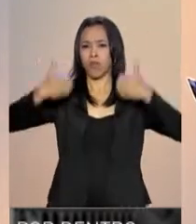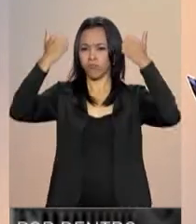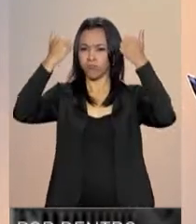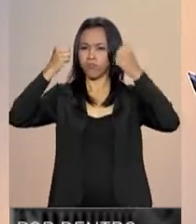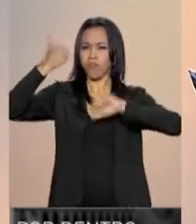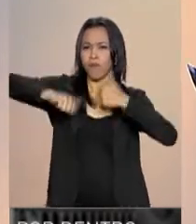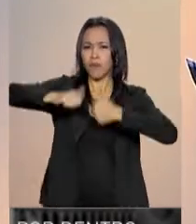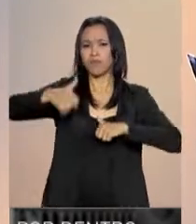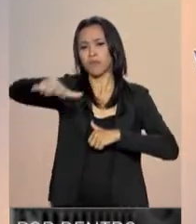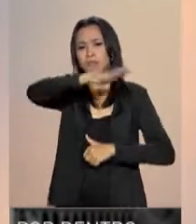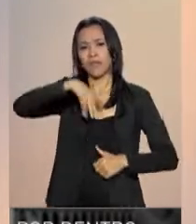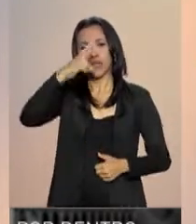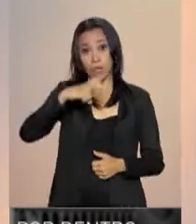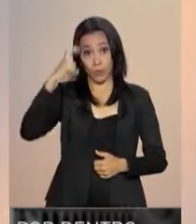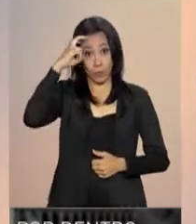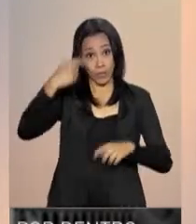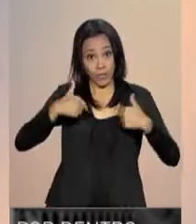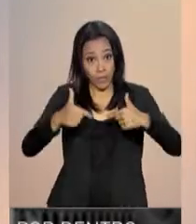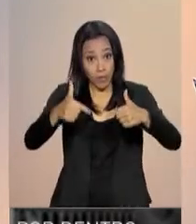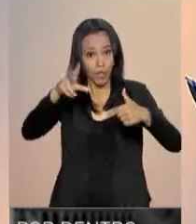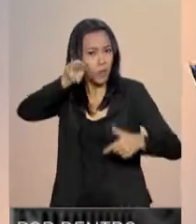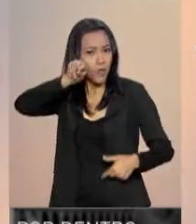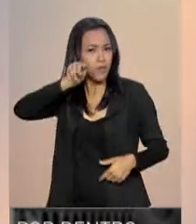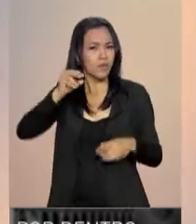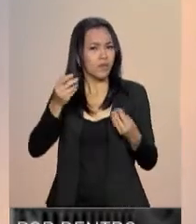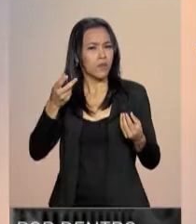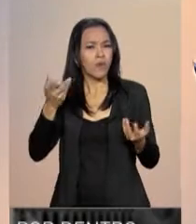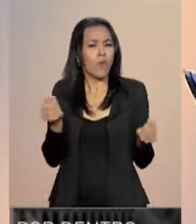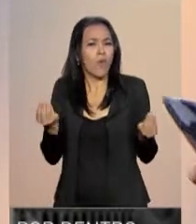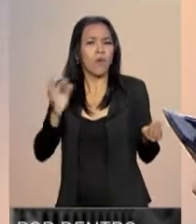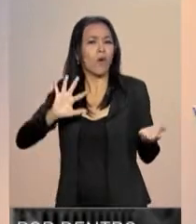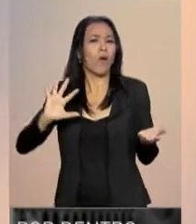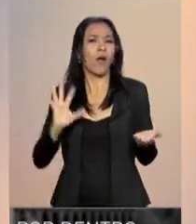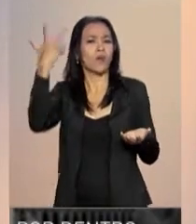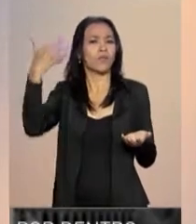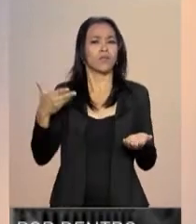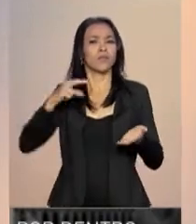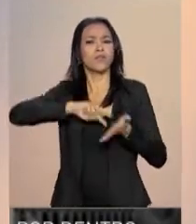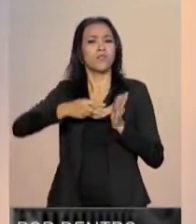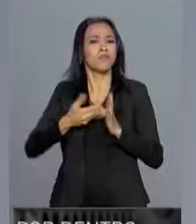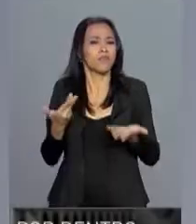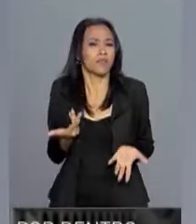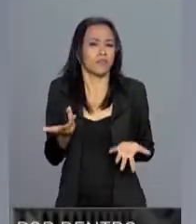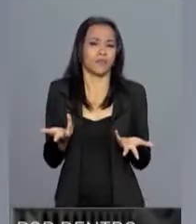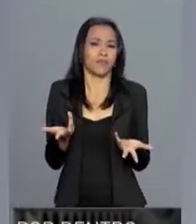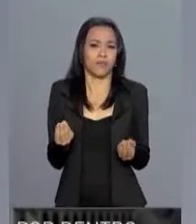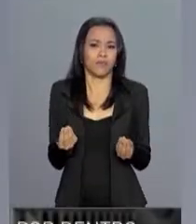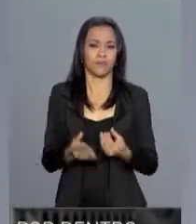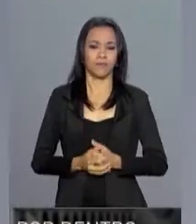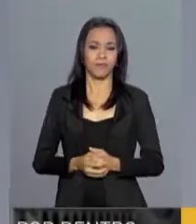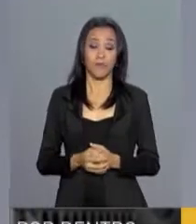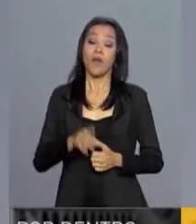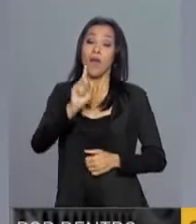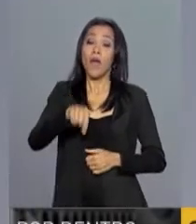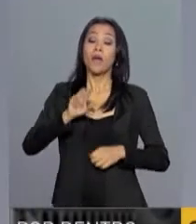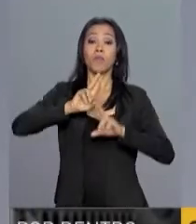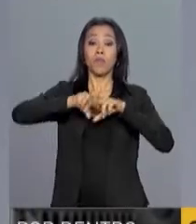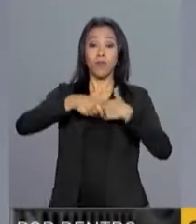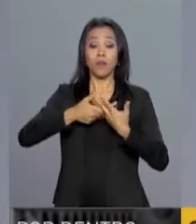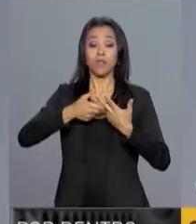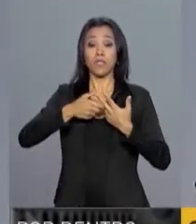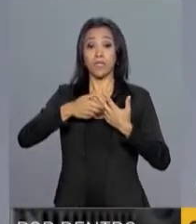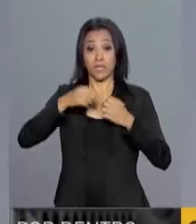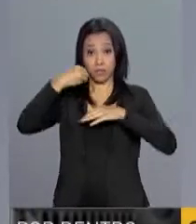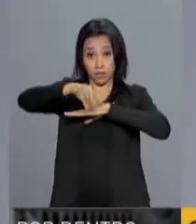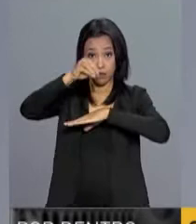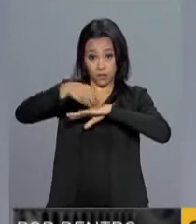cultura que ela opera no azul enfim como é que isso se deu porque a cultura opera no azul em relação aos dados gerais o